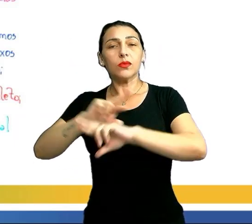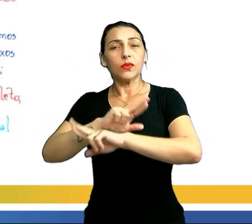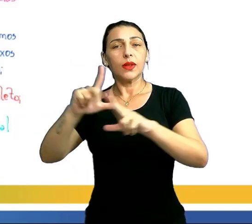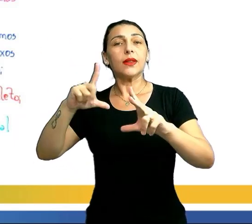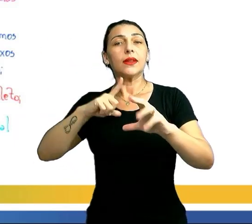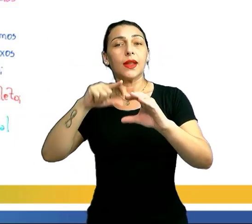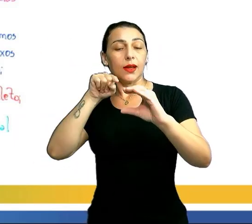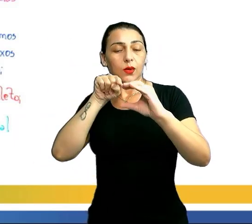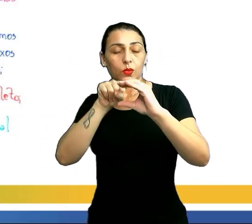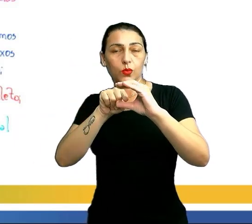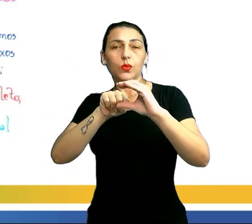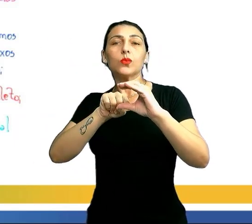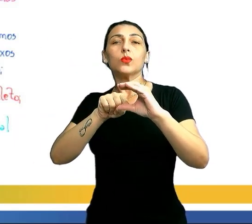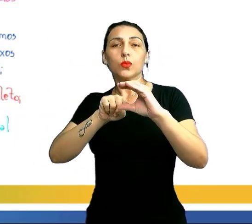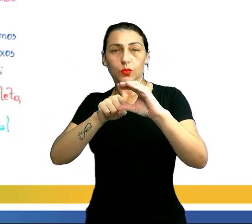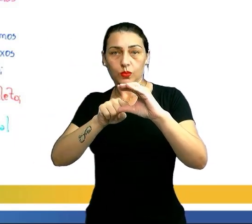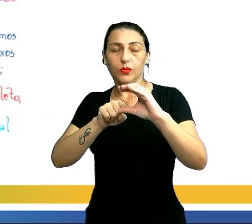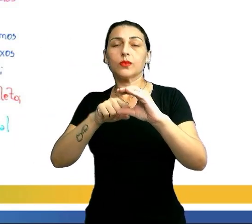possuem núcleo,